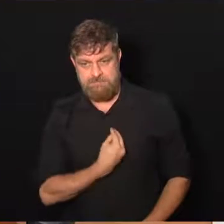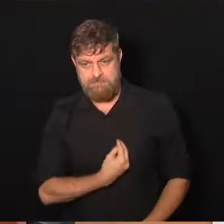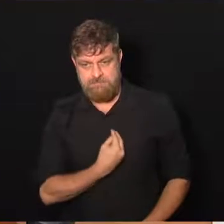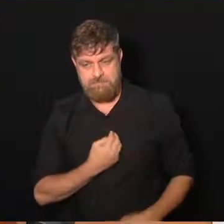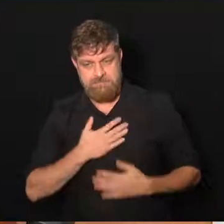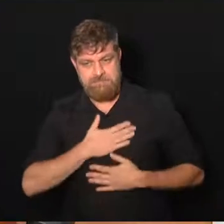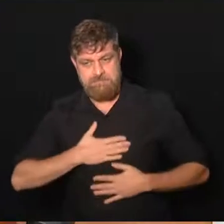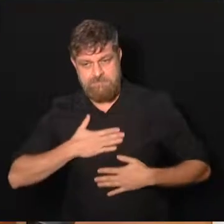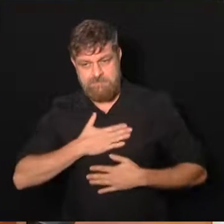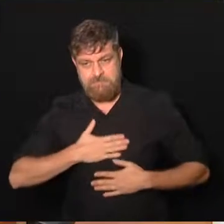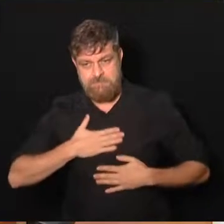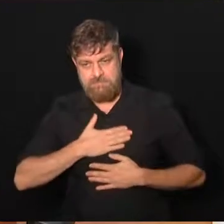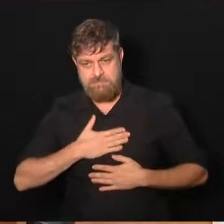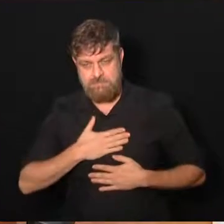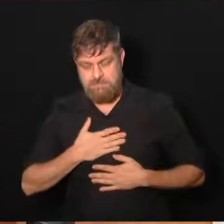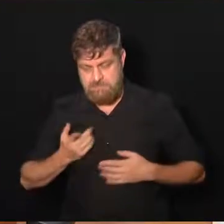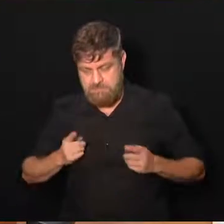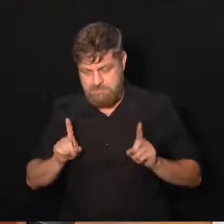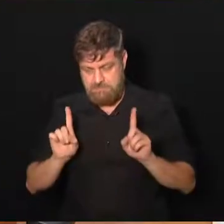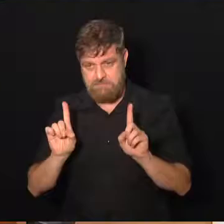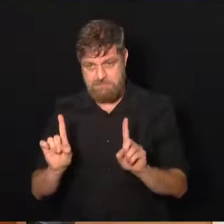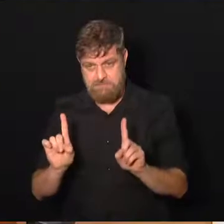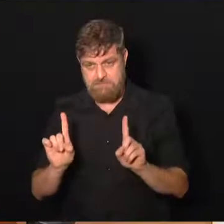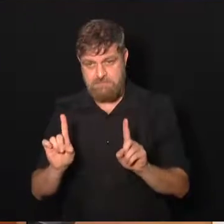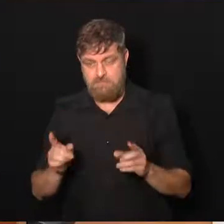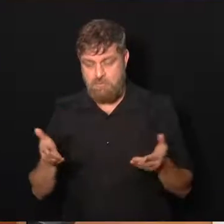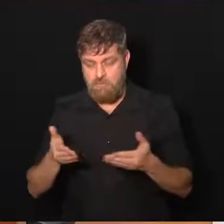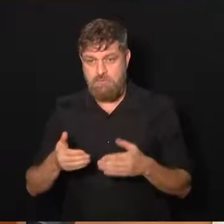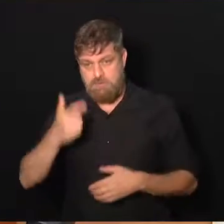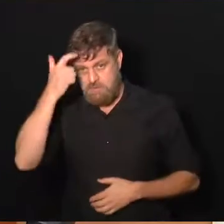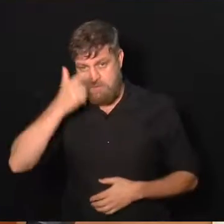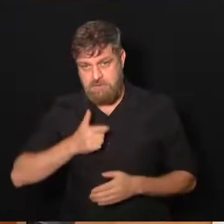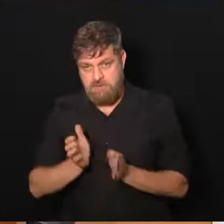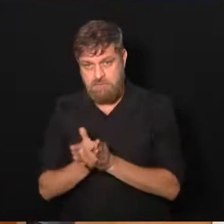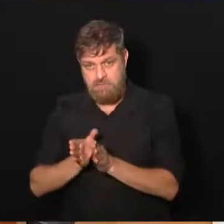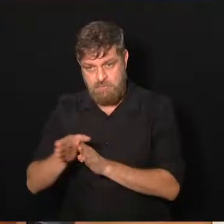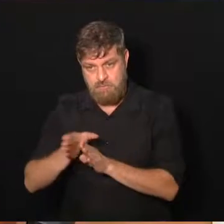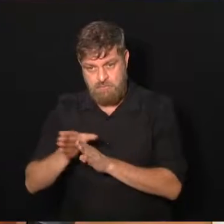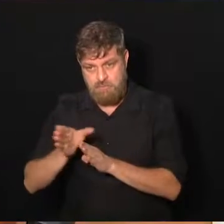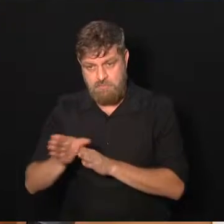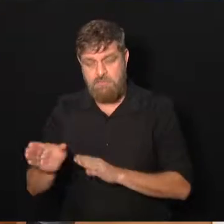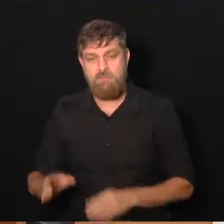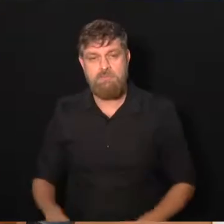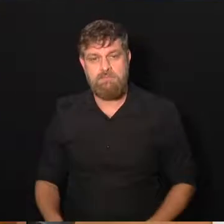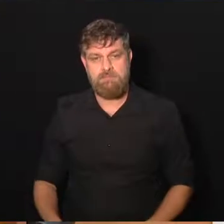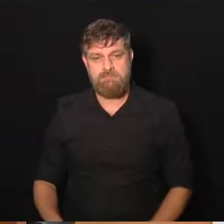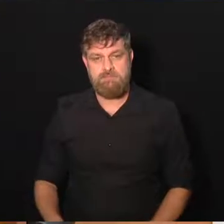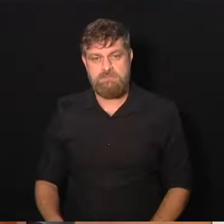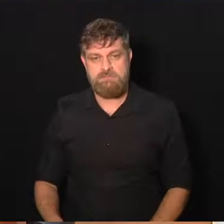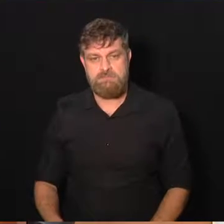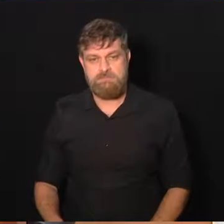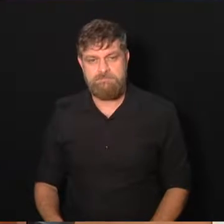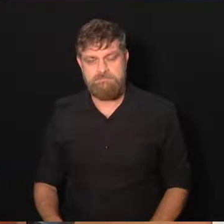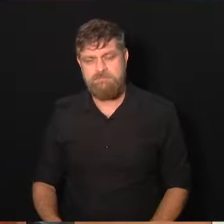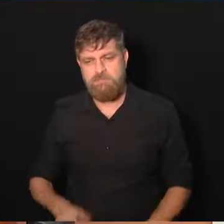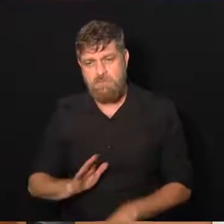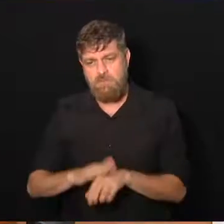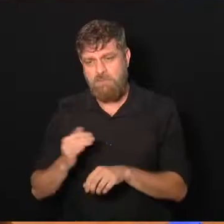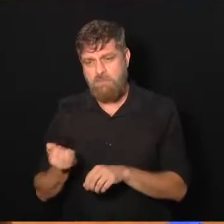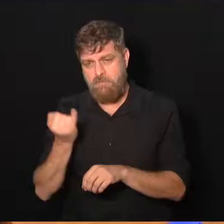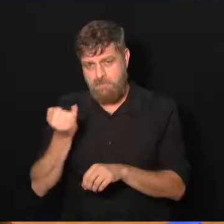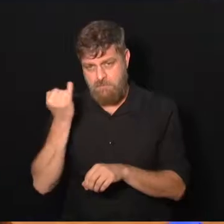prazer enorme a gente estar juntos nessa batalha, né? Sou conselheiro municipal. E, vereador, acho que o mais